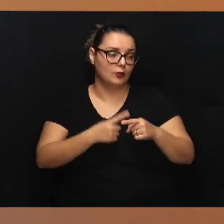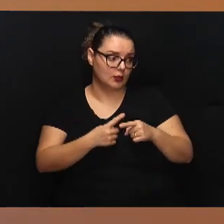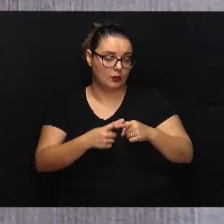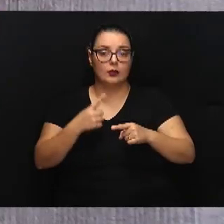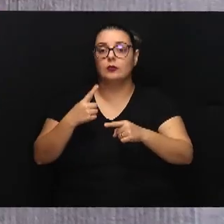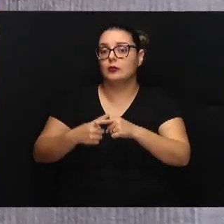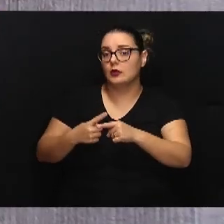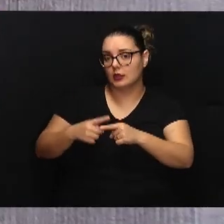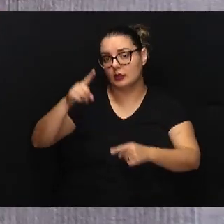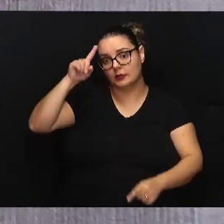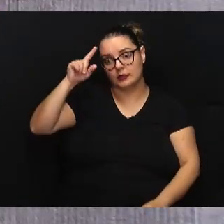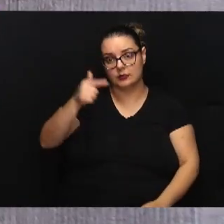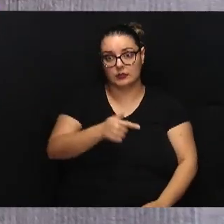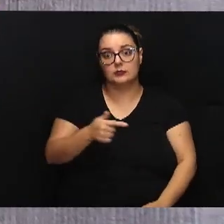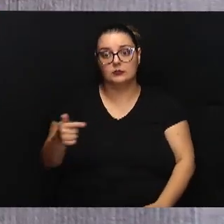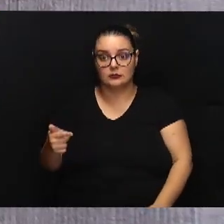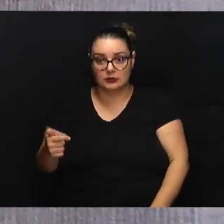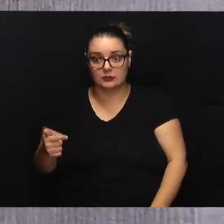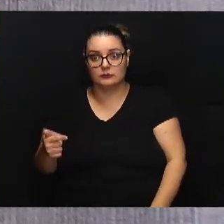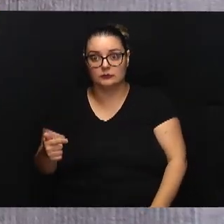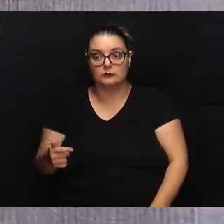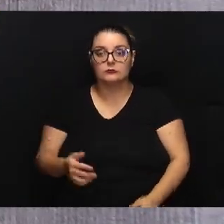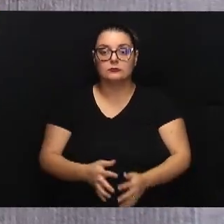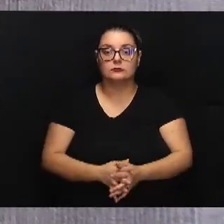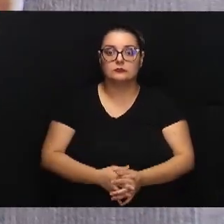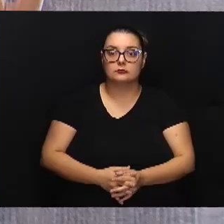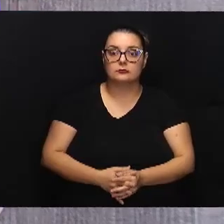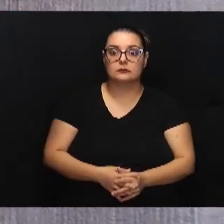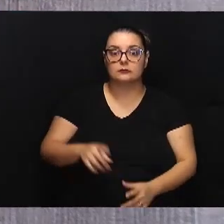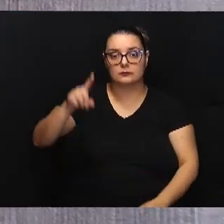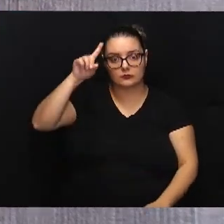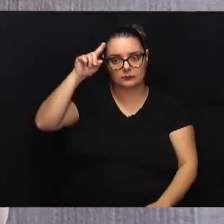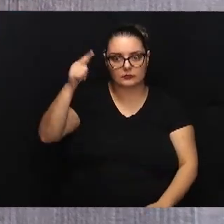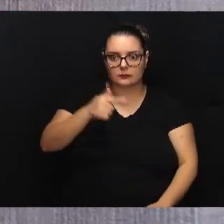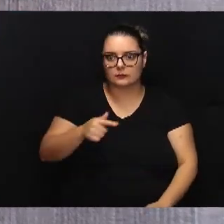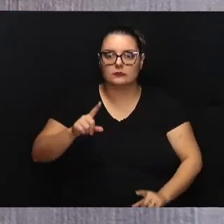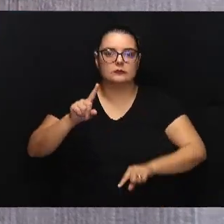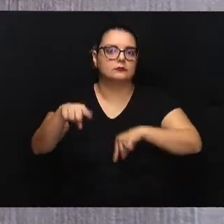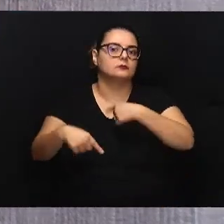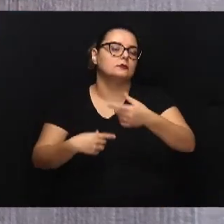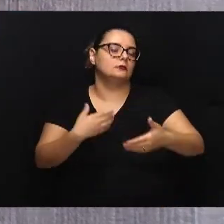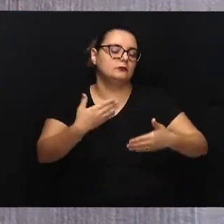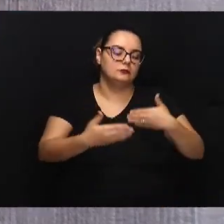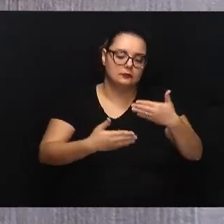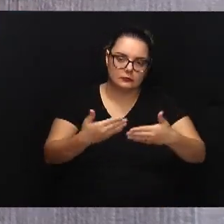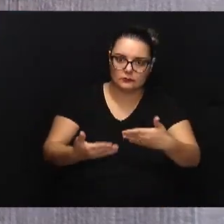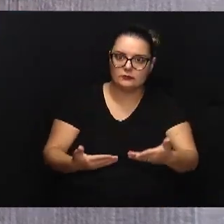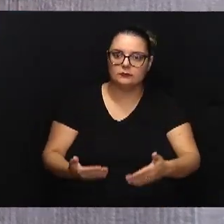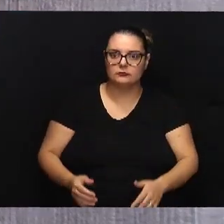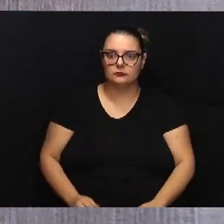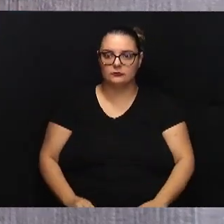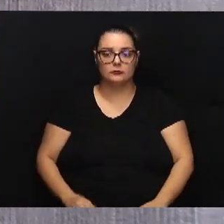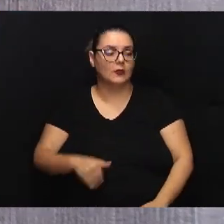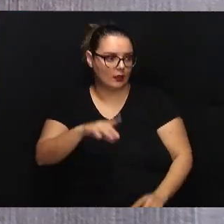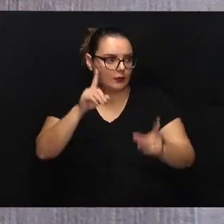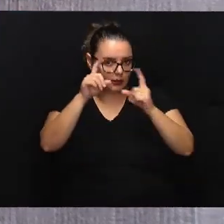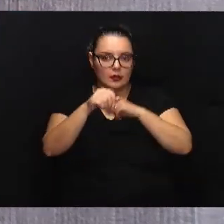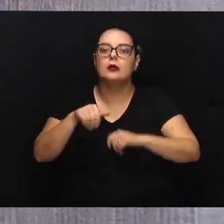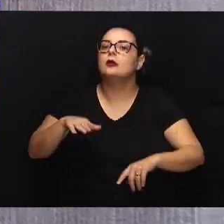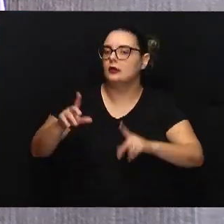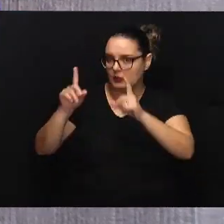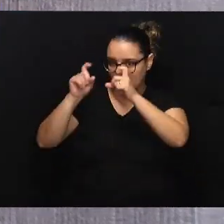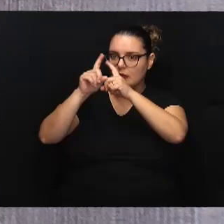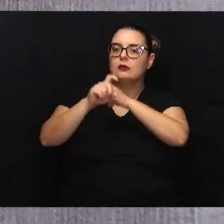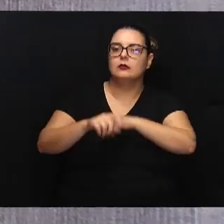semana. Né? Dia de semana é outro processo. Entregar é mais difícil? É mais difícil, é bem